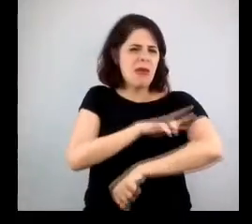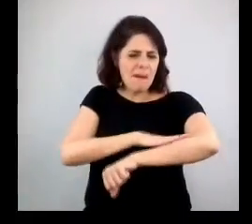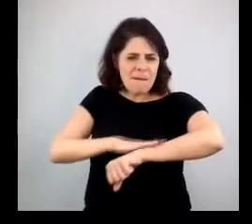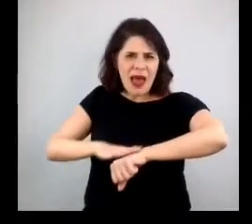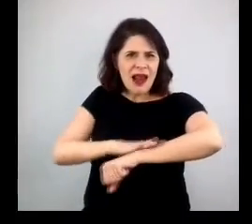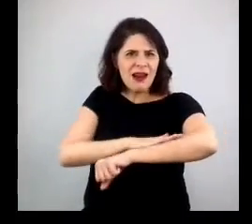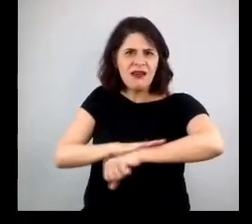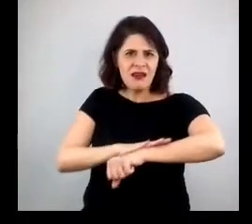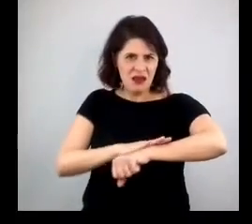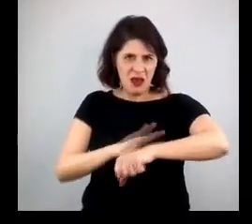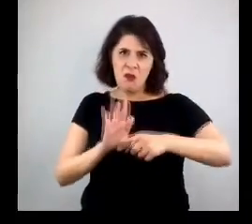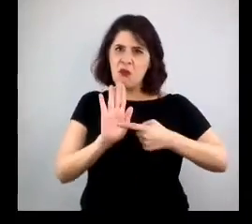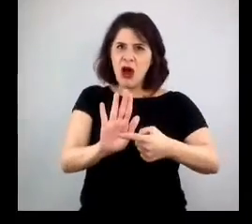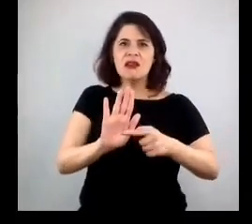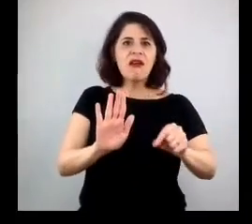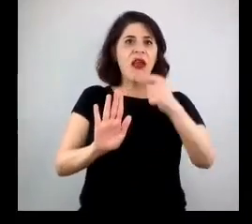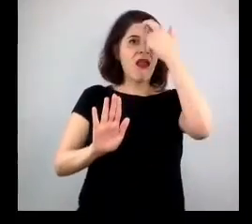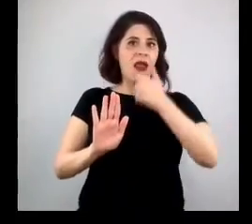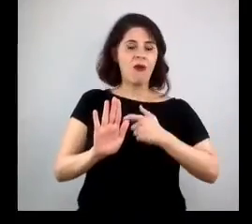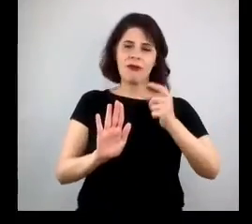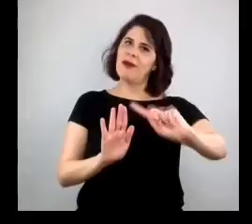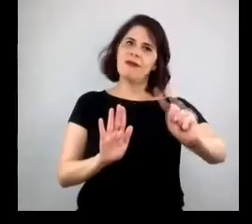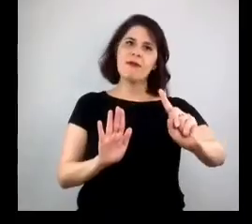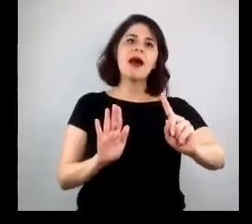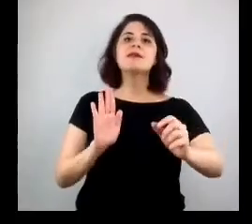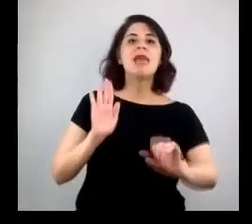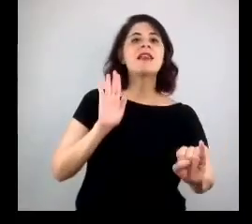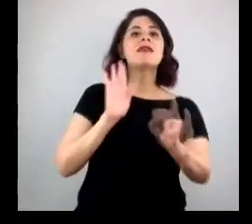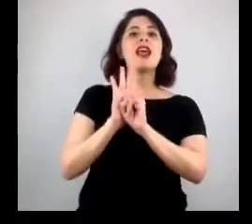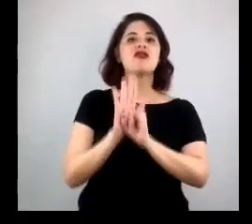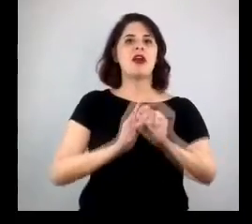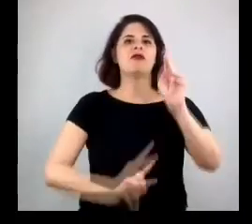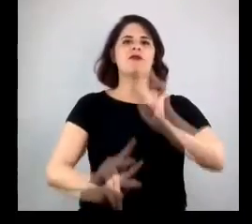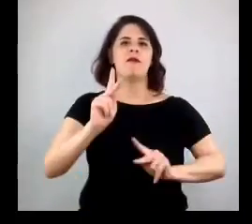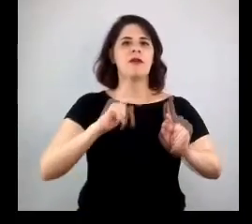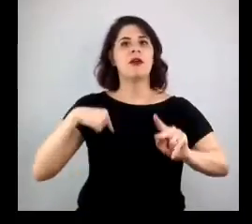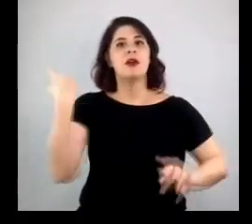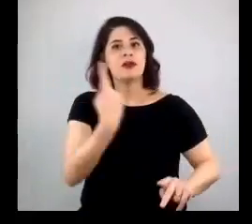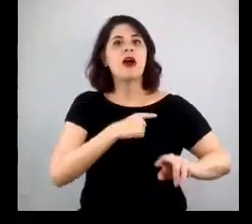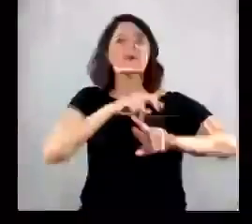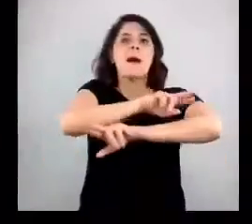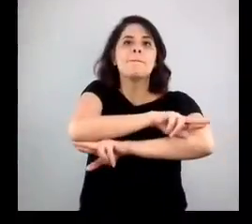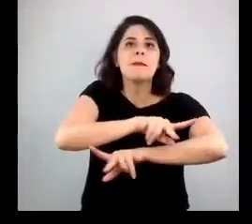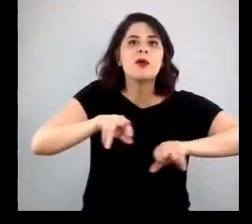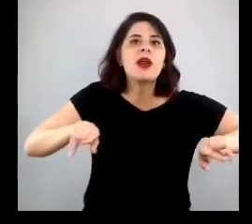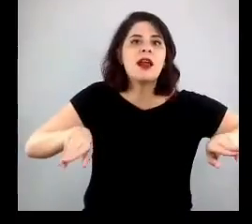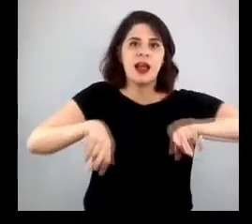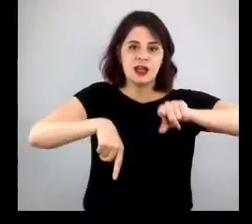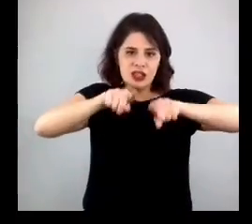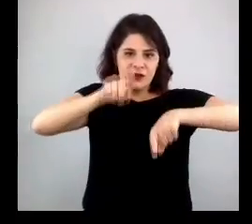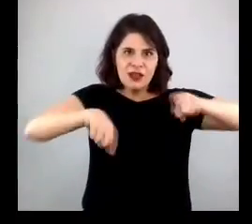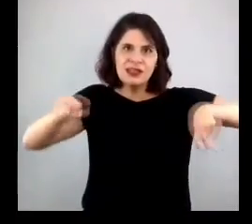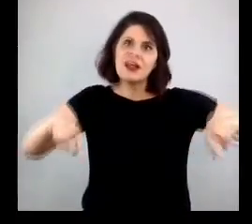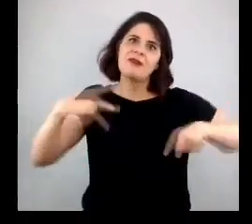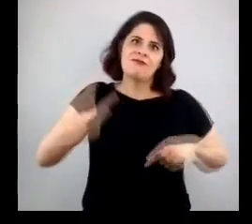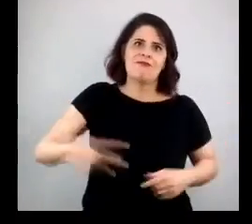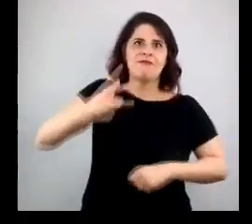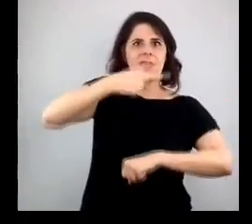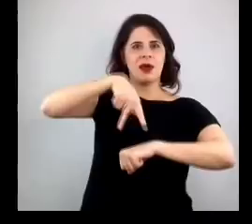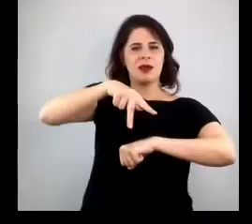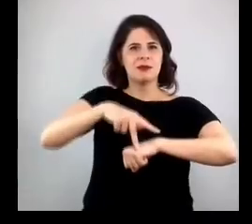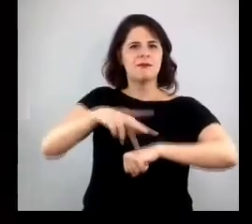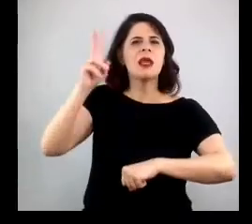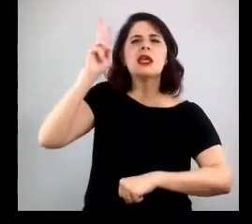me identifica como povo. Nós somos a pluralidade e a diversidade que existe nesse país. A história precisa ser recontada